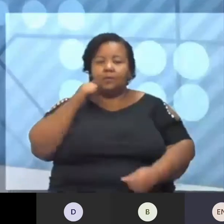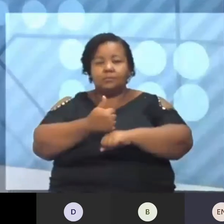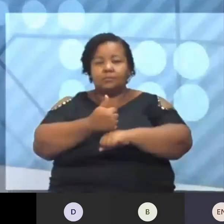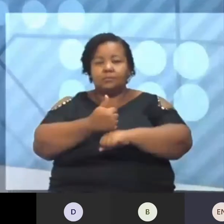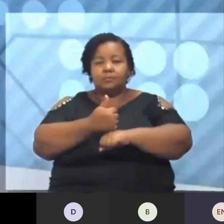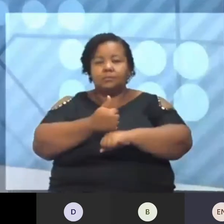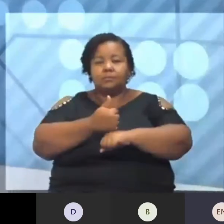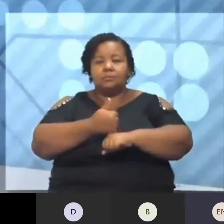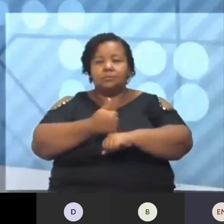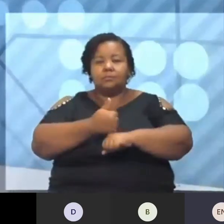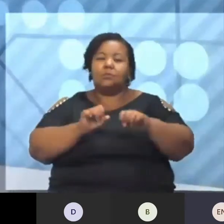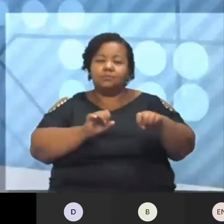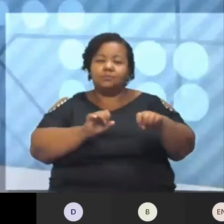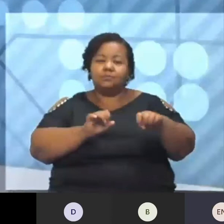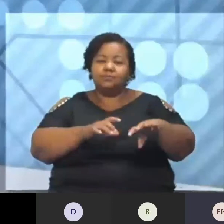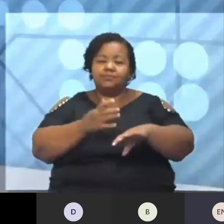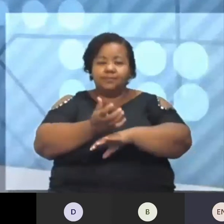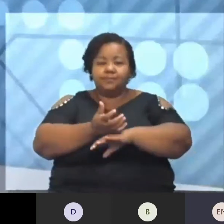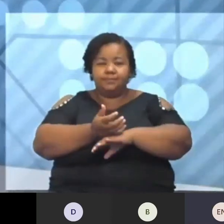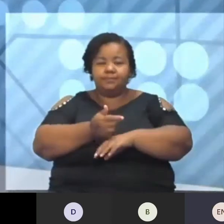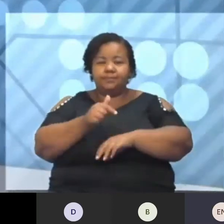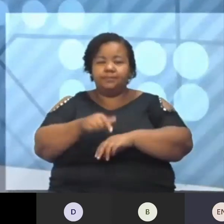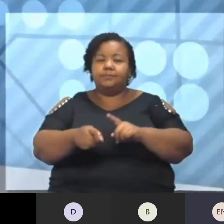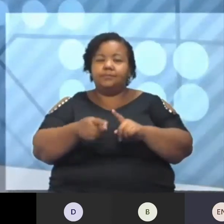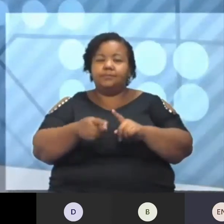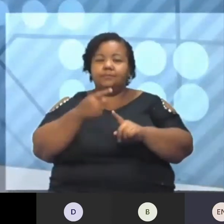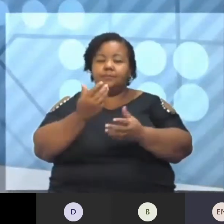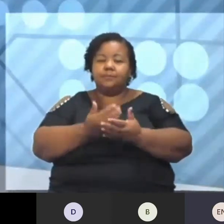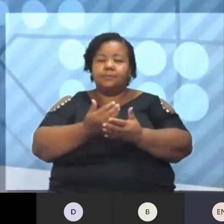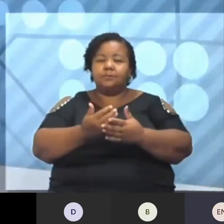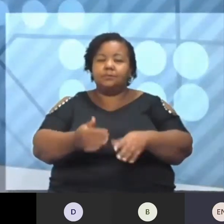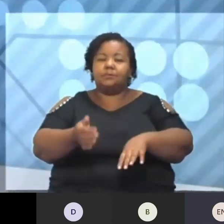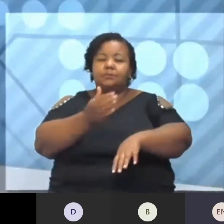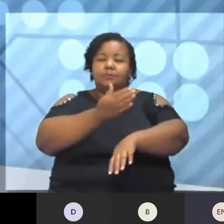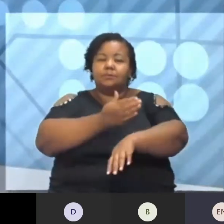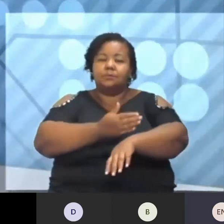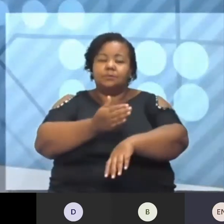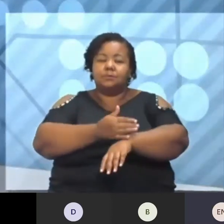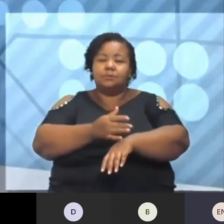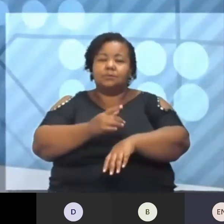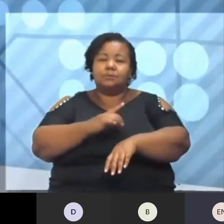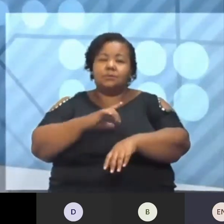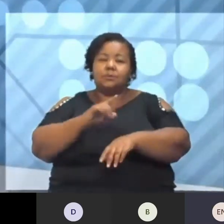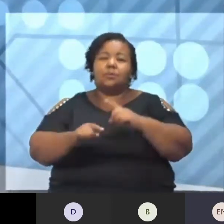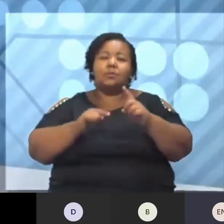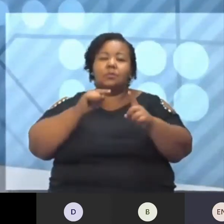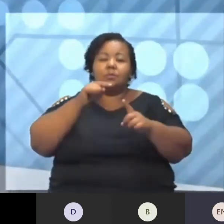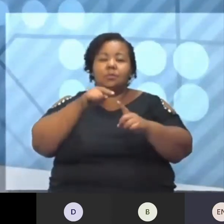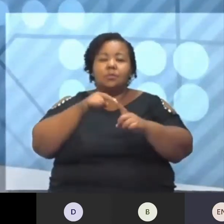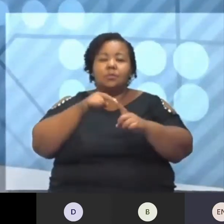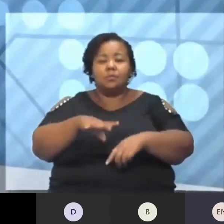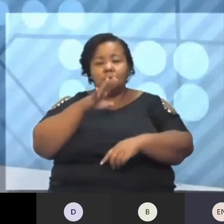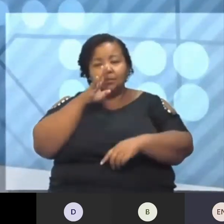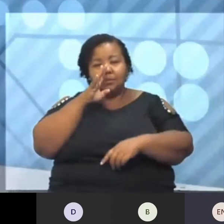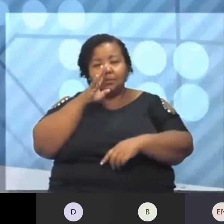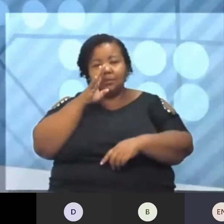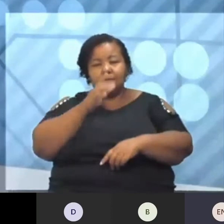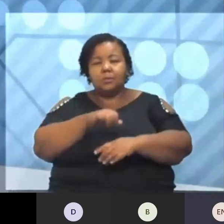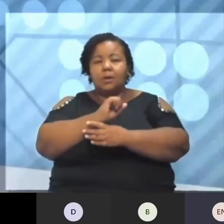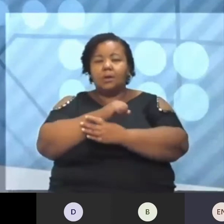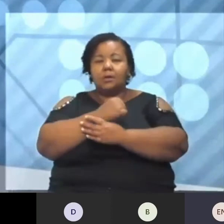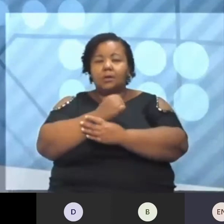com vocês essa disciplina. Bom, essa primeira aula prática tem um objetivo de observar a